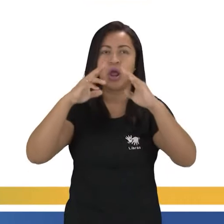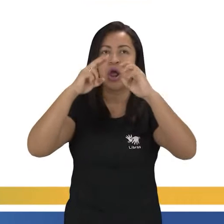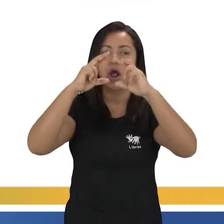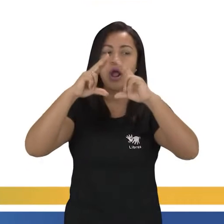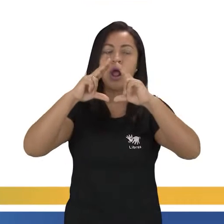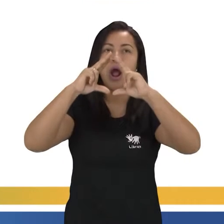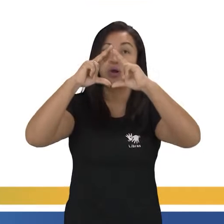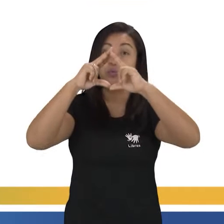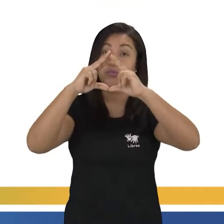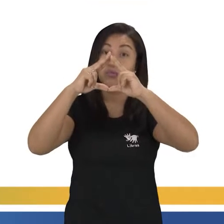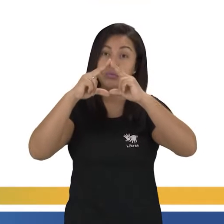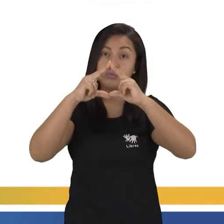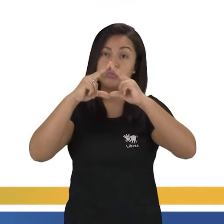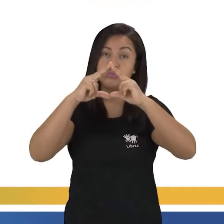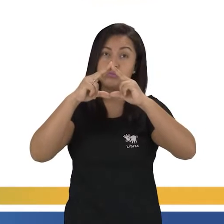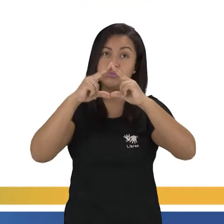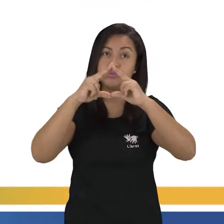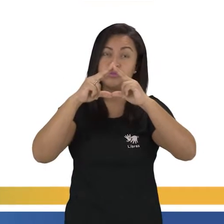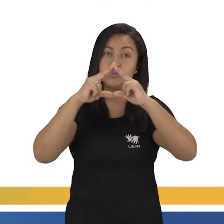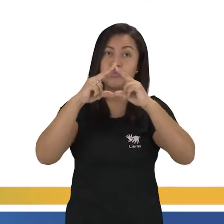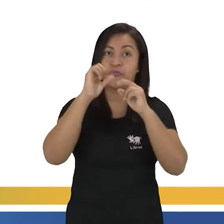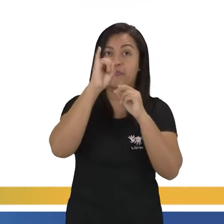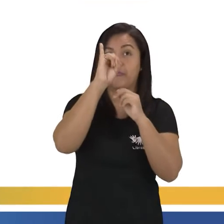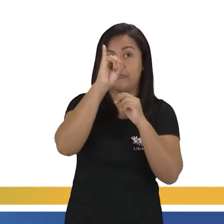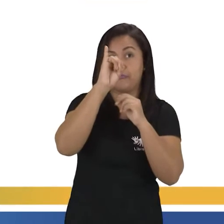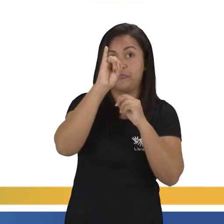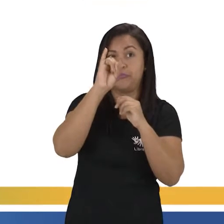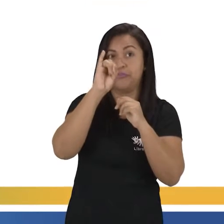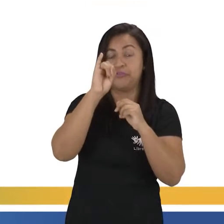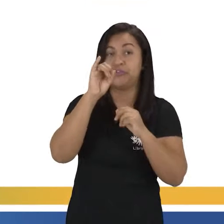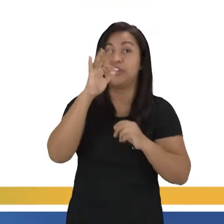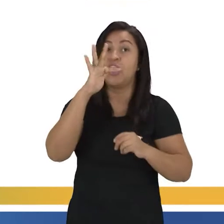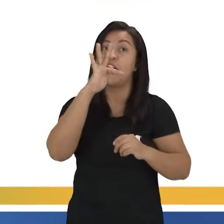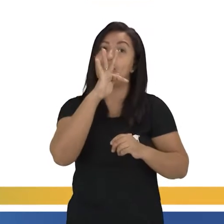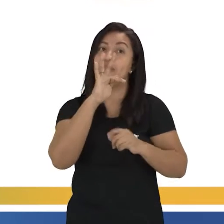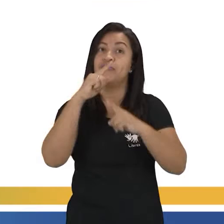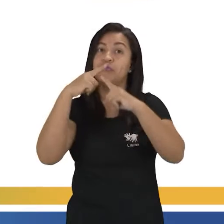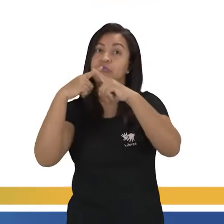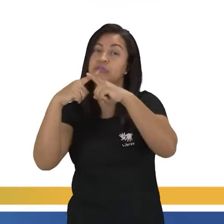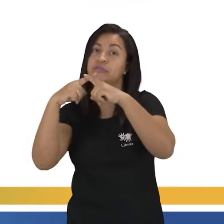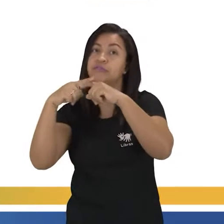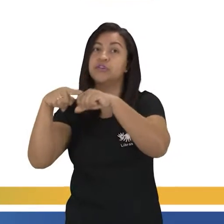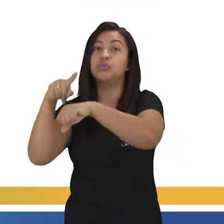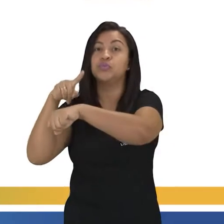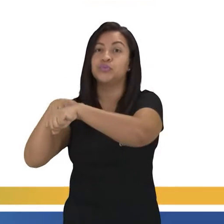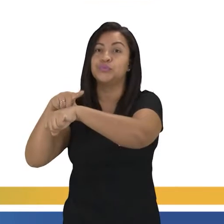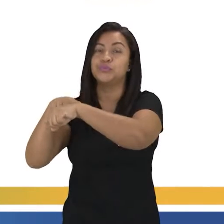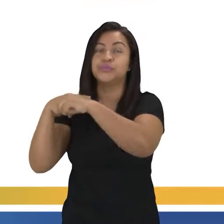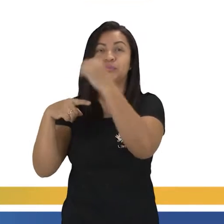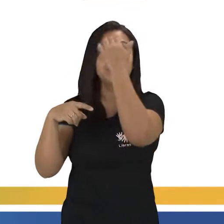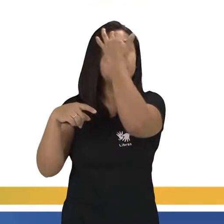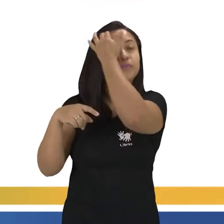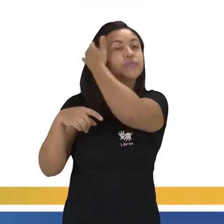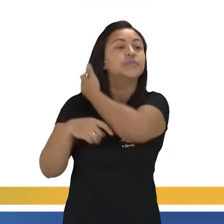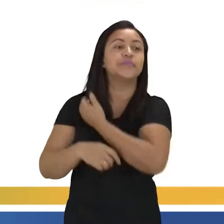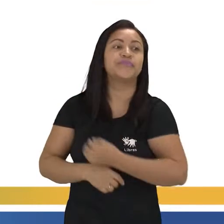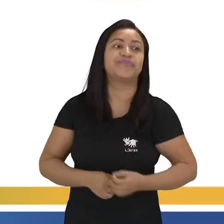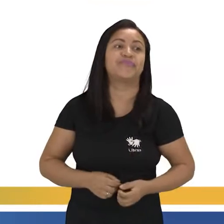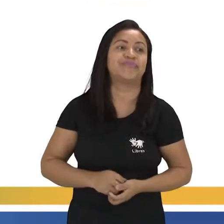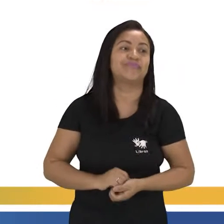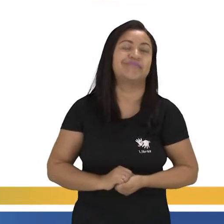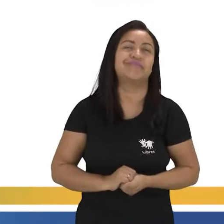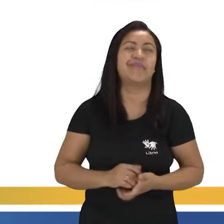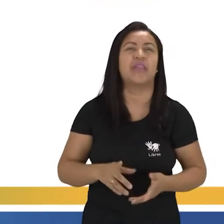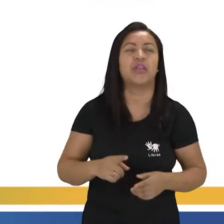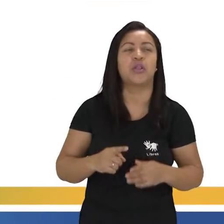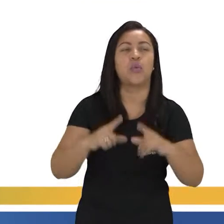igual a força vezes o tempo, certo? Agora, se eu quiser determinar a força, é só olhar no nosso triângulo,